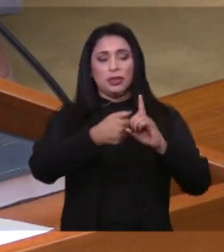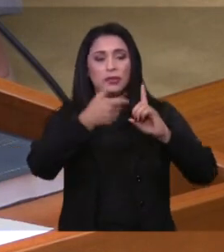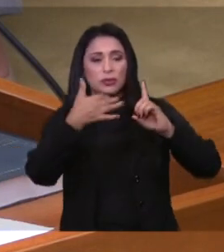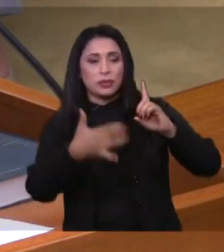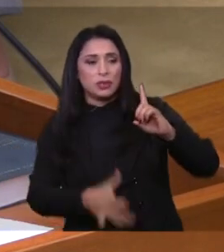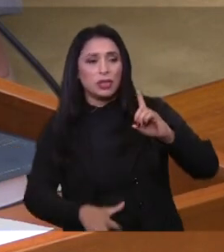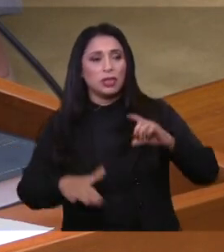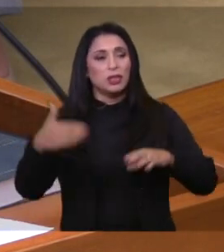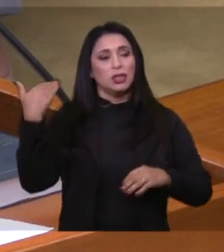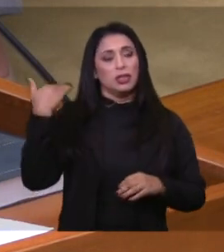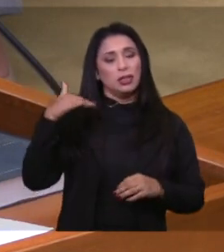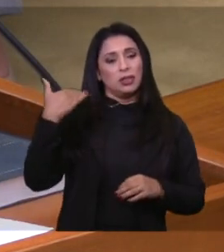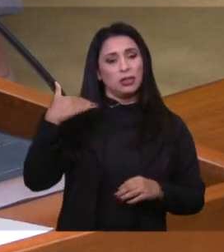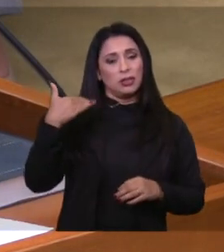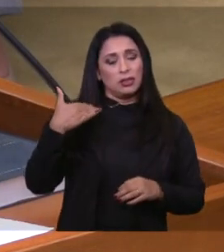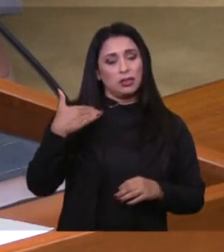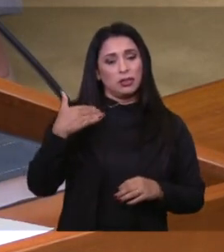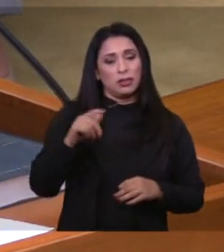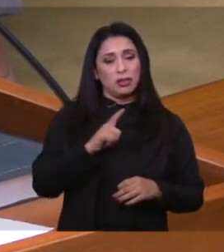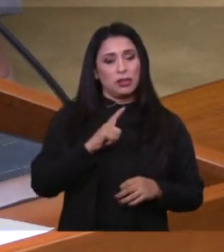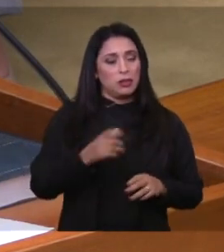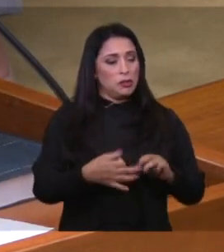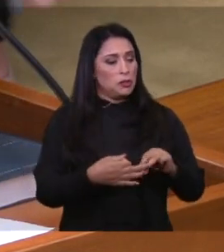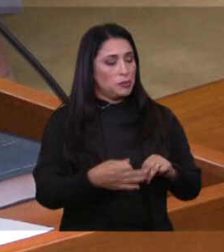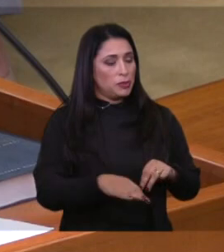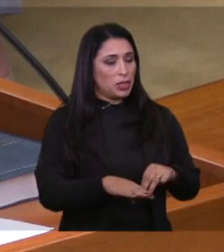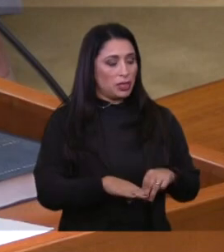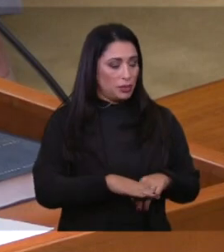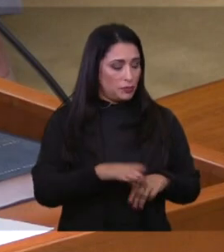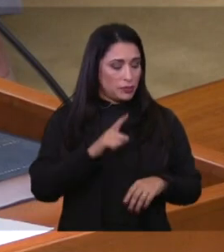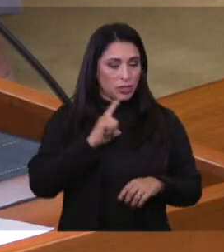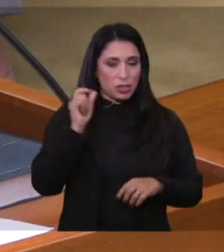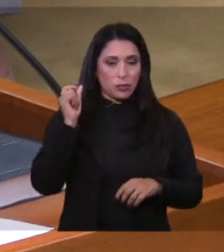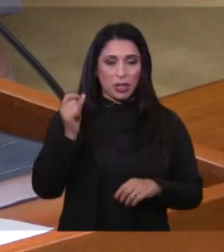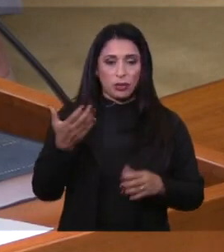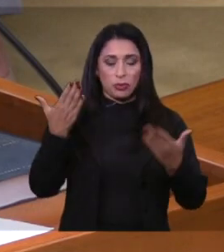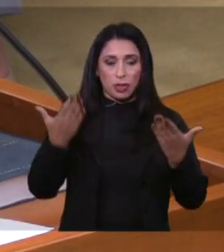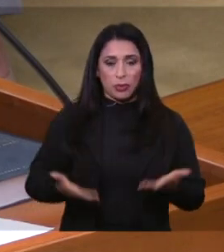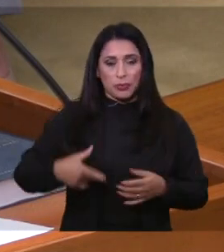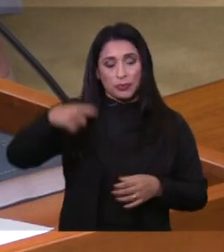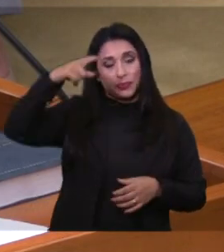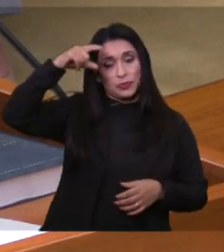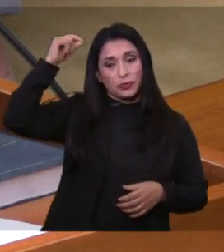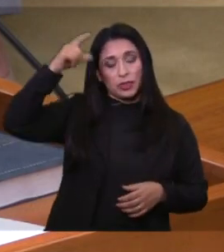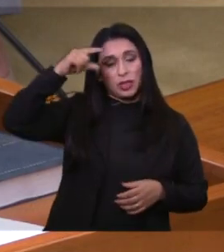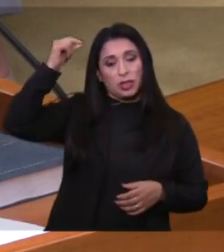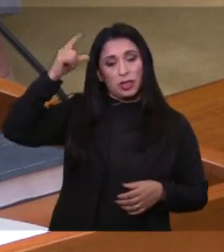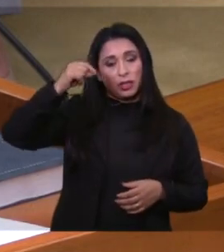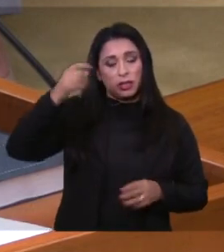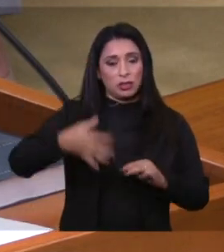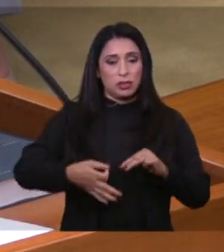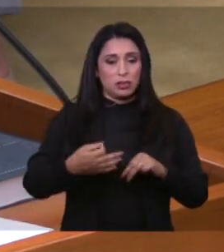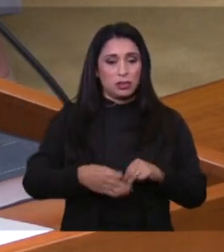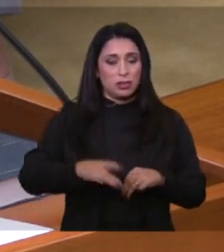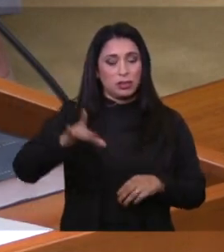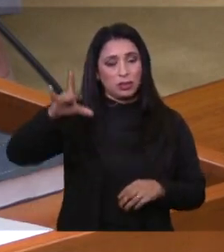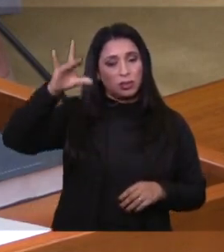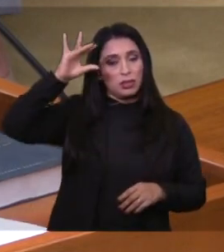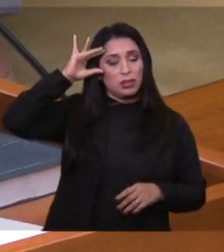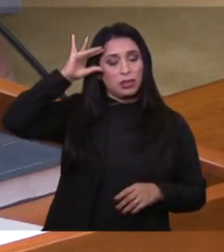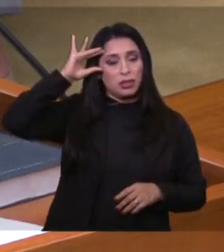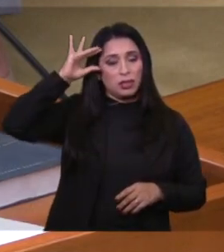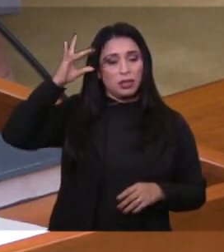Carmen Lúcia. Estava no ministro Lewandowski, ministra Rosa, ministro André Mendonça. O